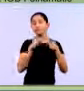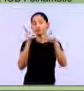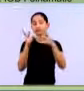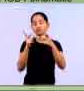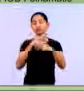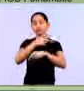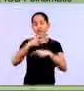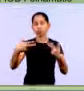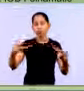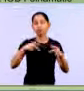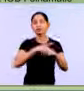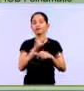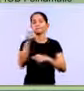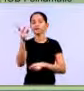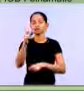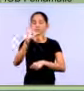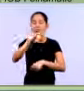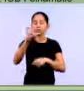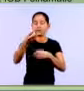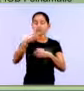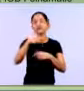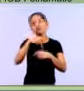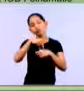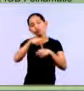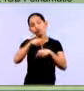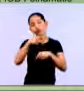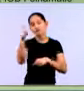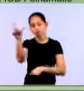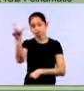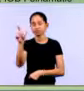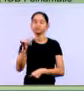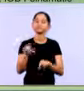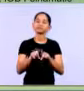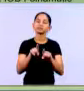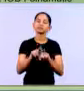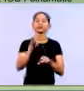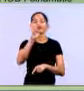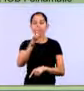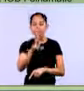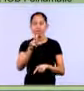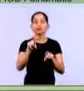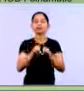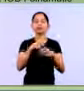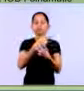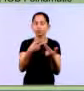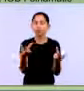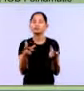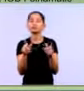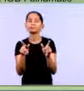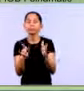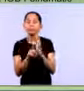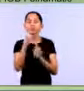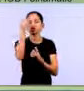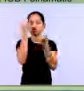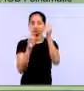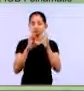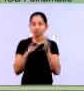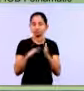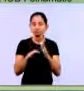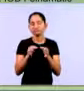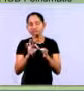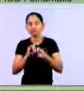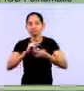produtos para o exterior. O imposto de renda, o imposto sobre produtos industrializados, o imposto